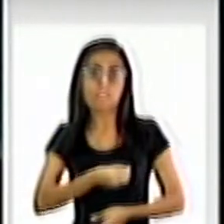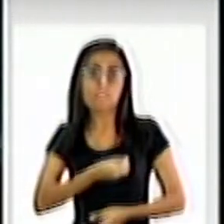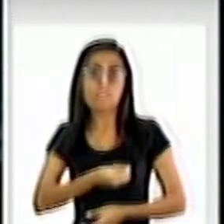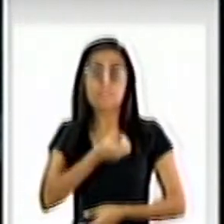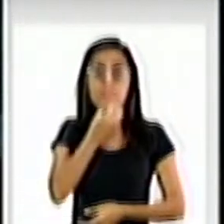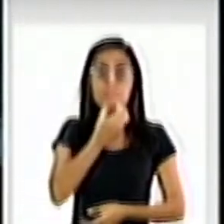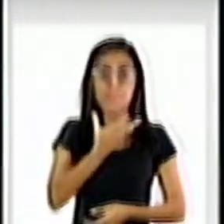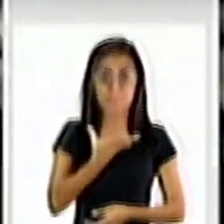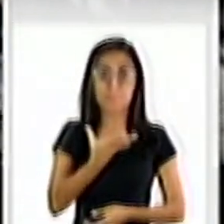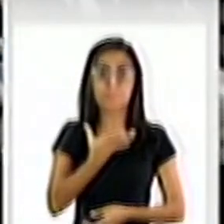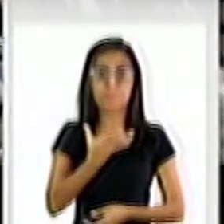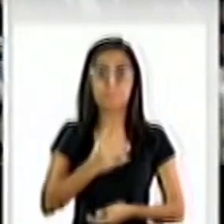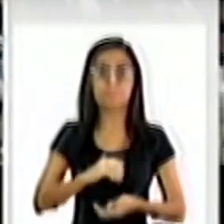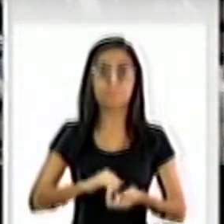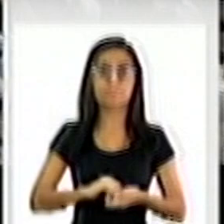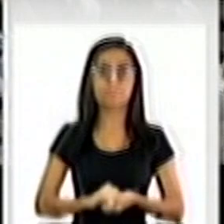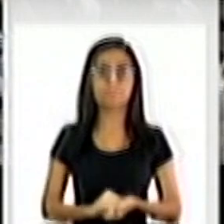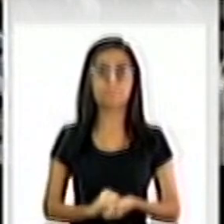mais qualidade de vida.